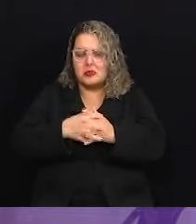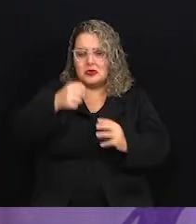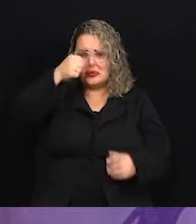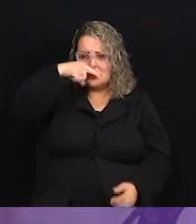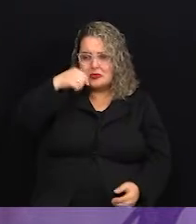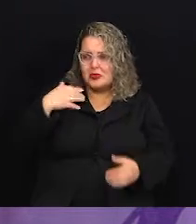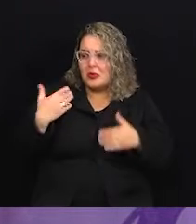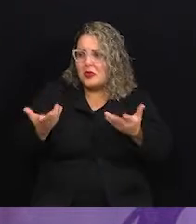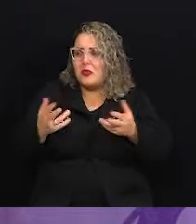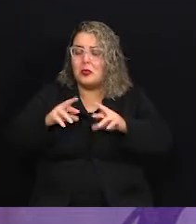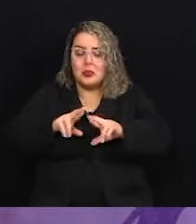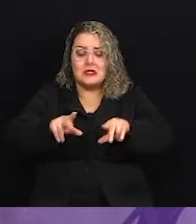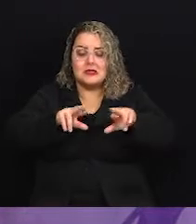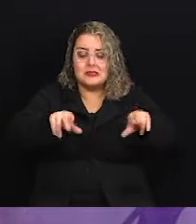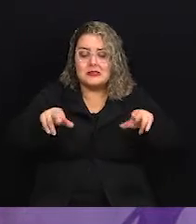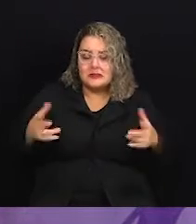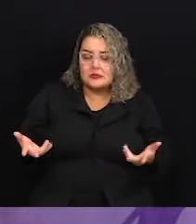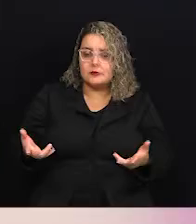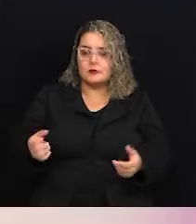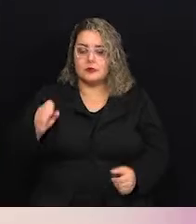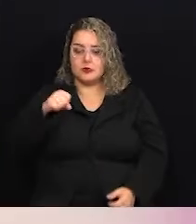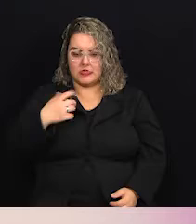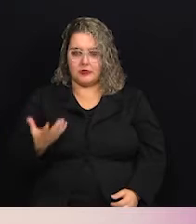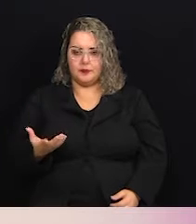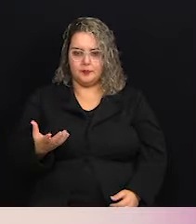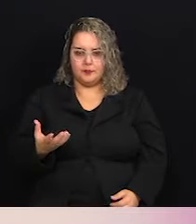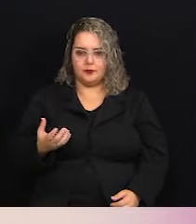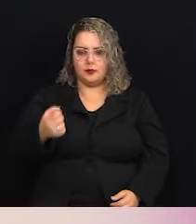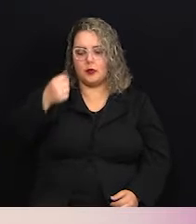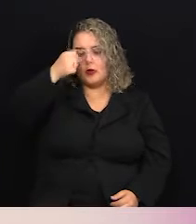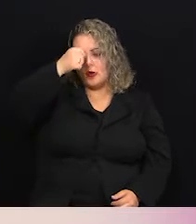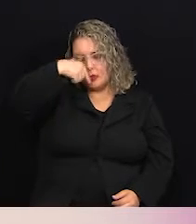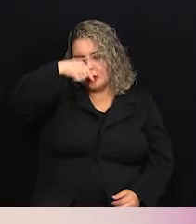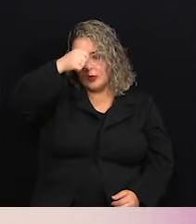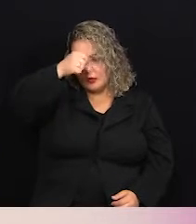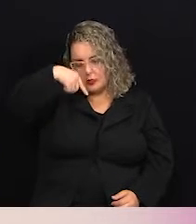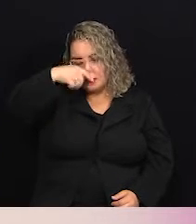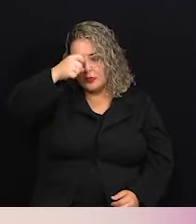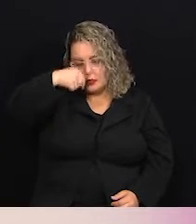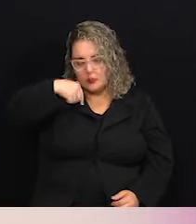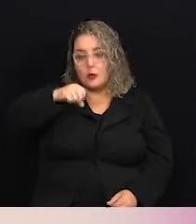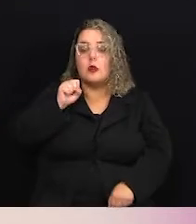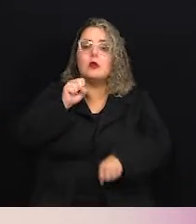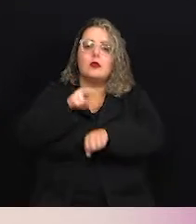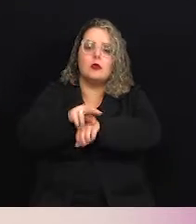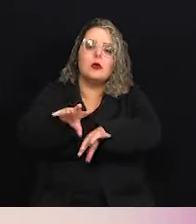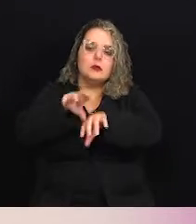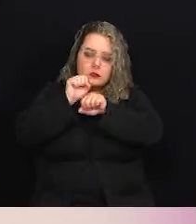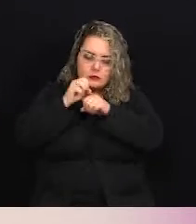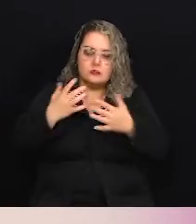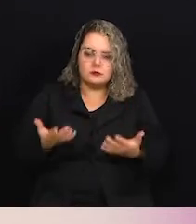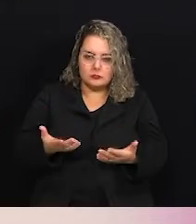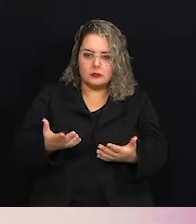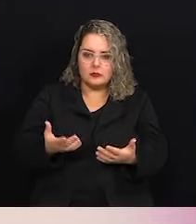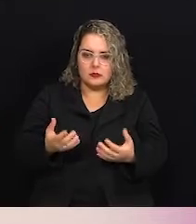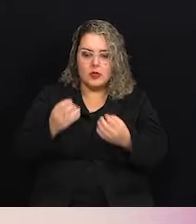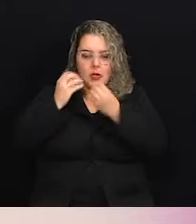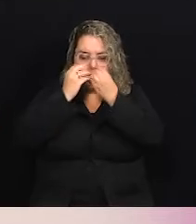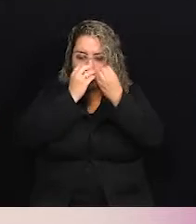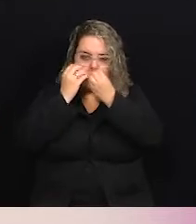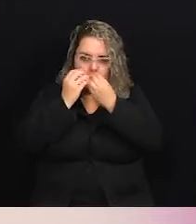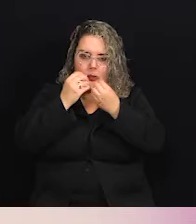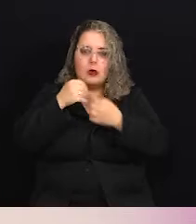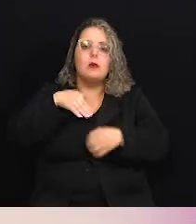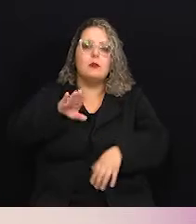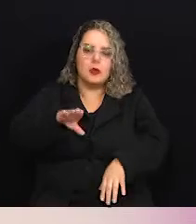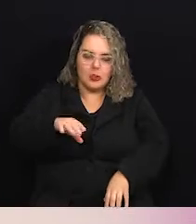com resfriado? Quais são essas diferenças? Sim. O resfriado é uma infecção por vírus, mas quem tem rinite costuma